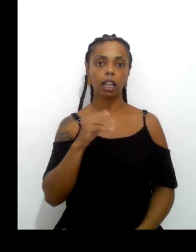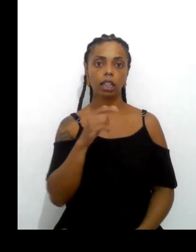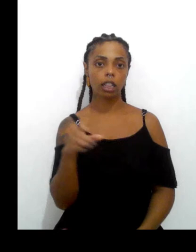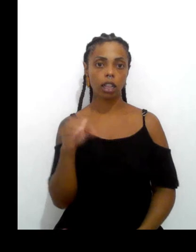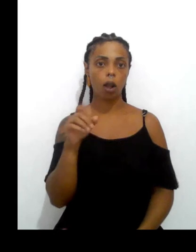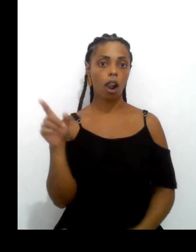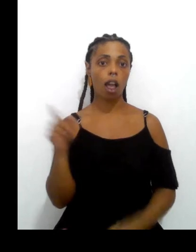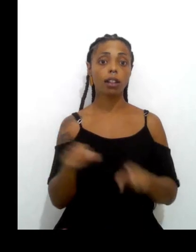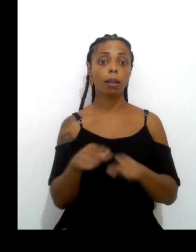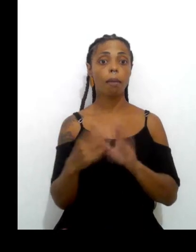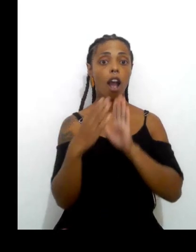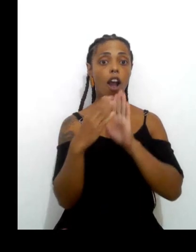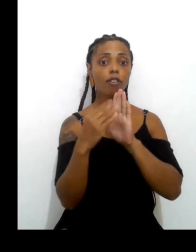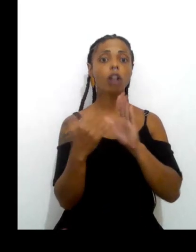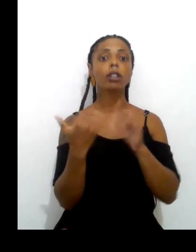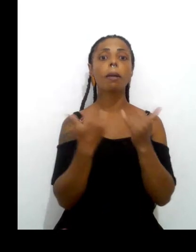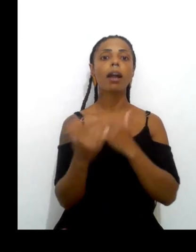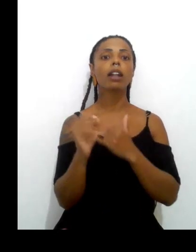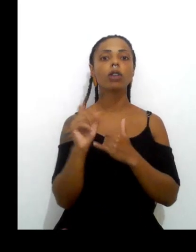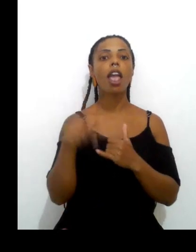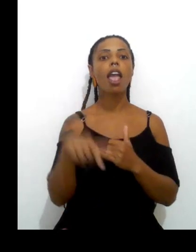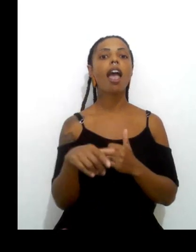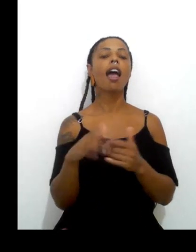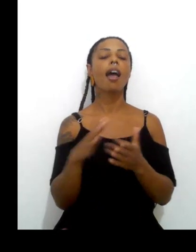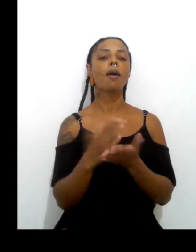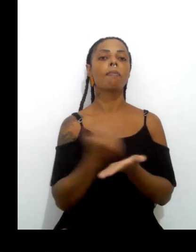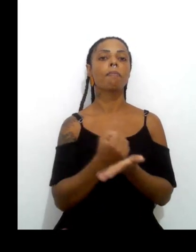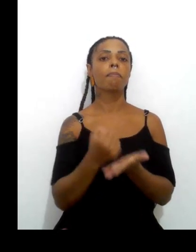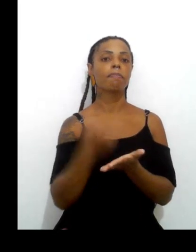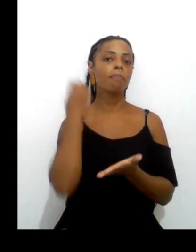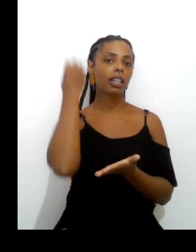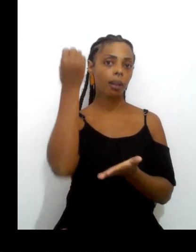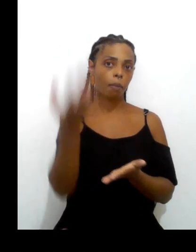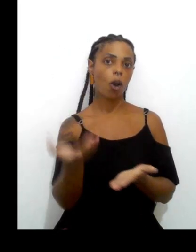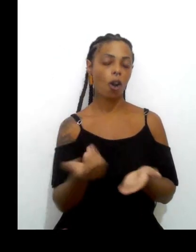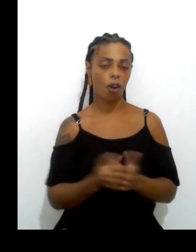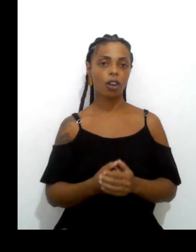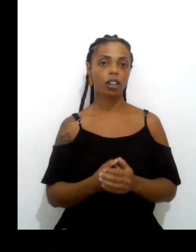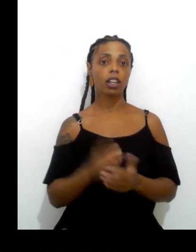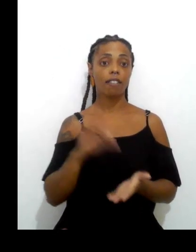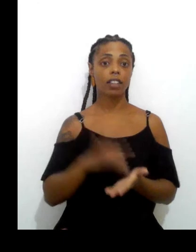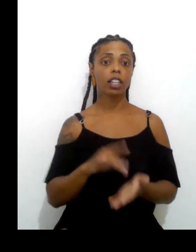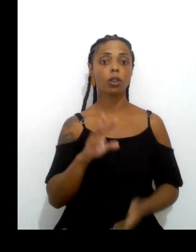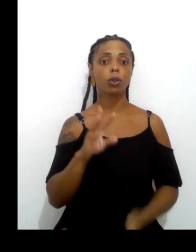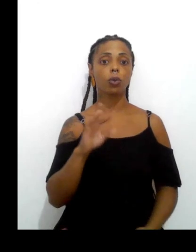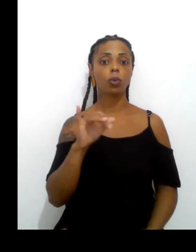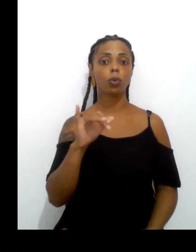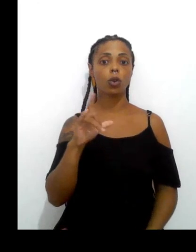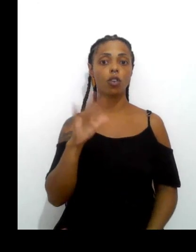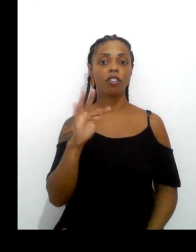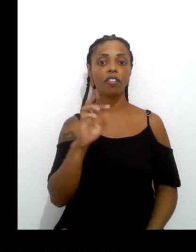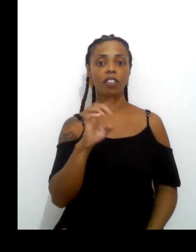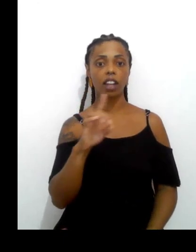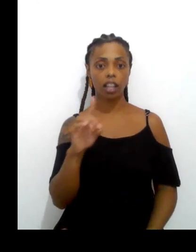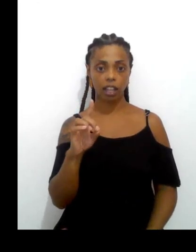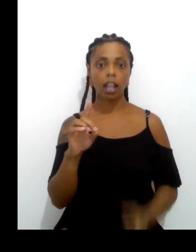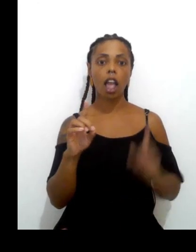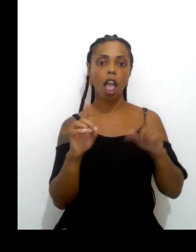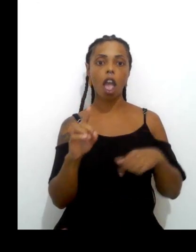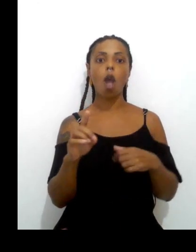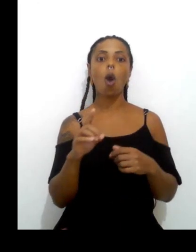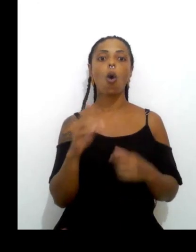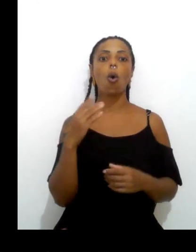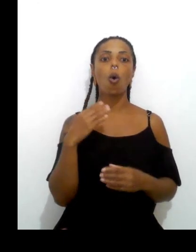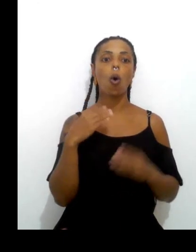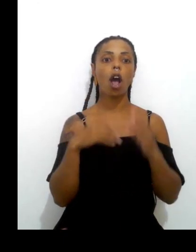muito mais a foto de um passaporte na verdade é do welfred brainbow que é o ator que interpreta o avô de